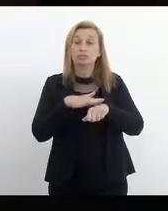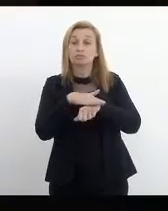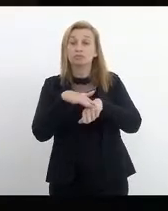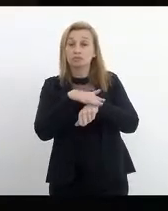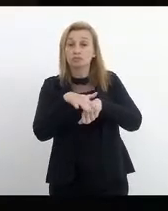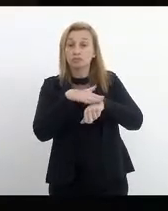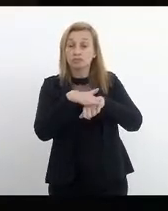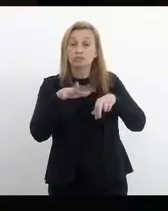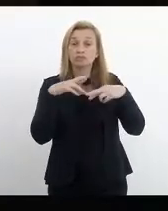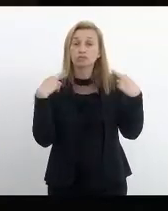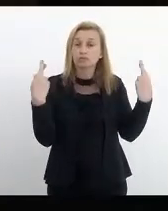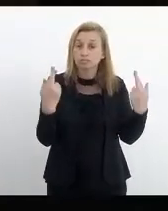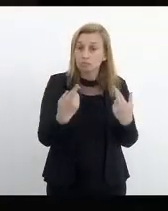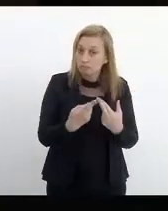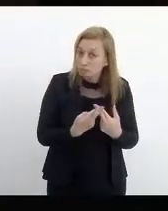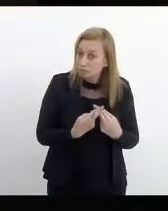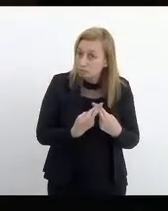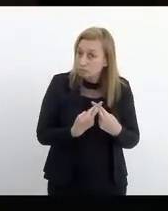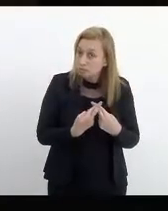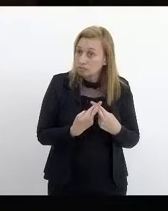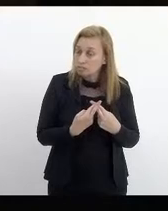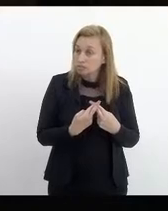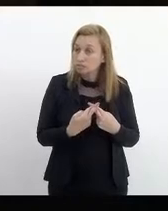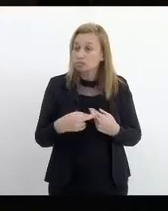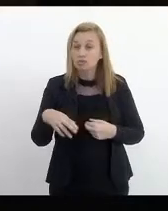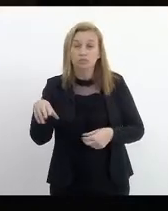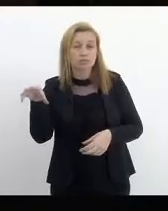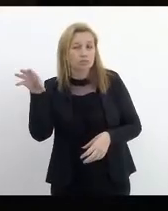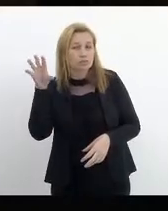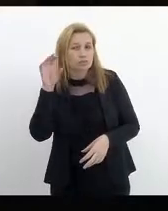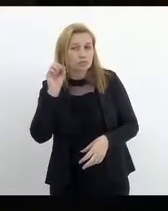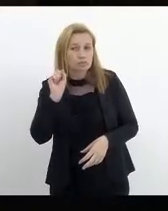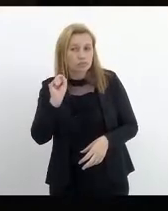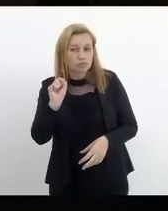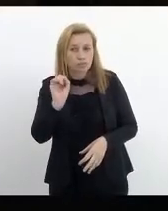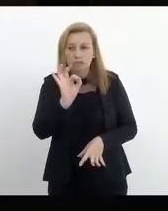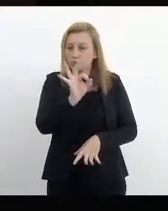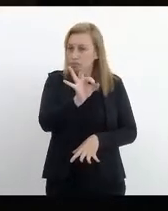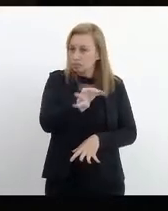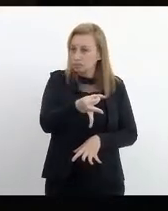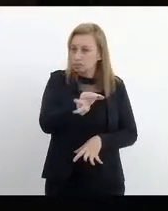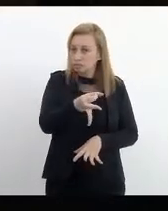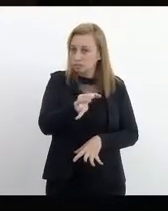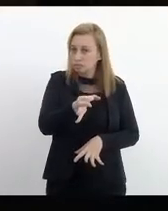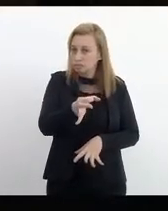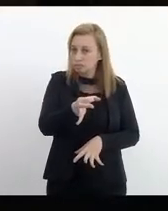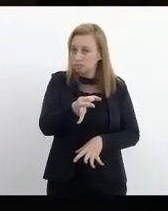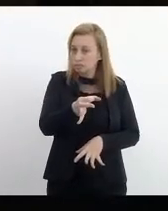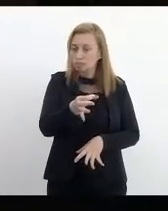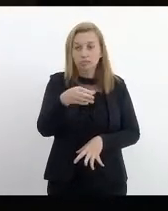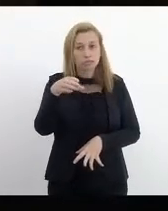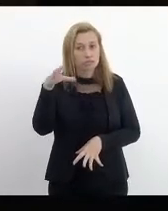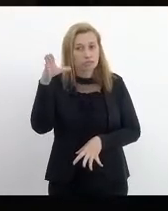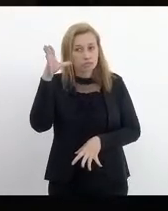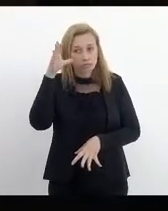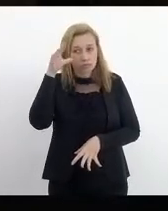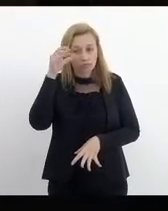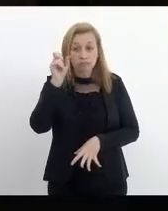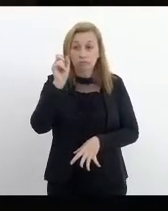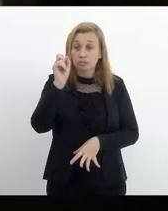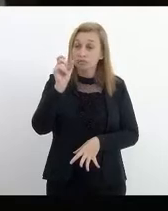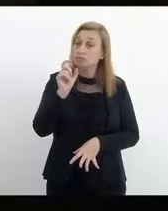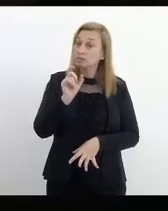reuniões de ouvir exatamente os interessados que são